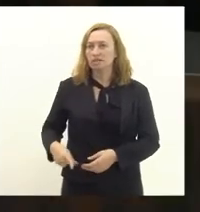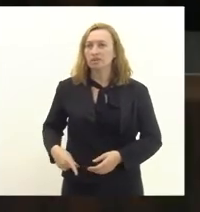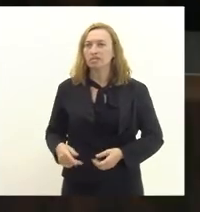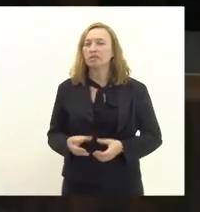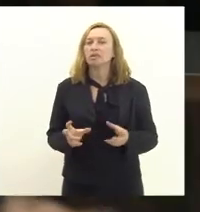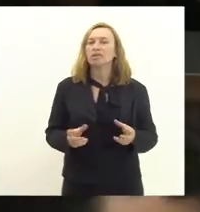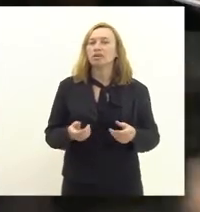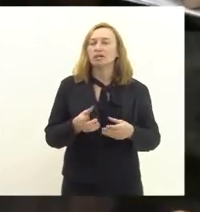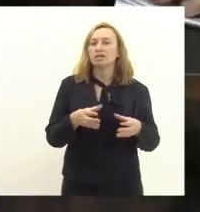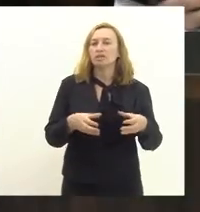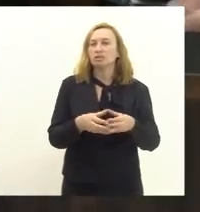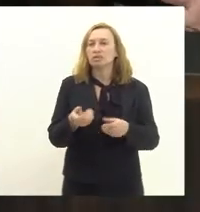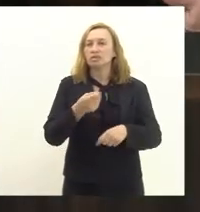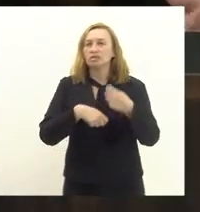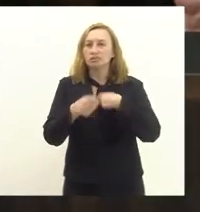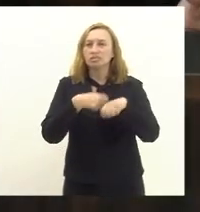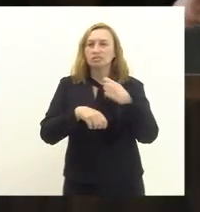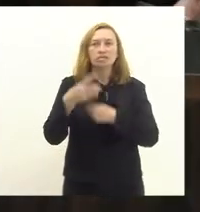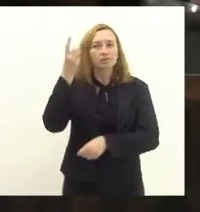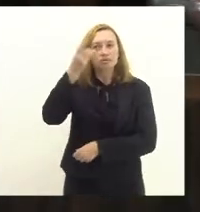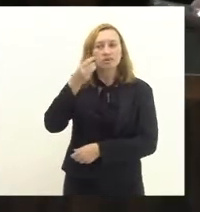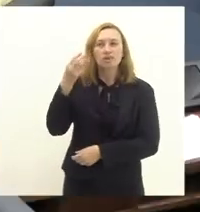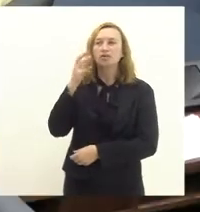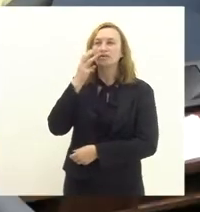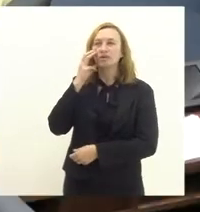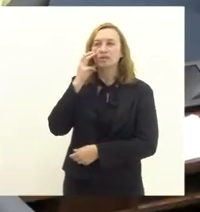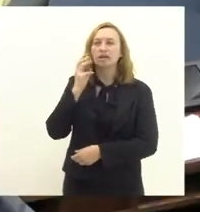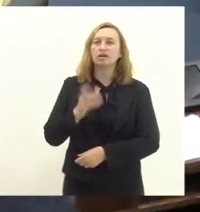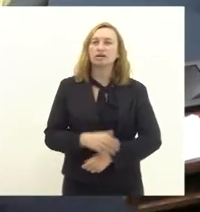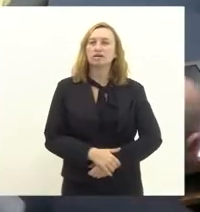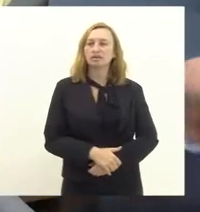de Economia, deputado Valdec Carneiro.